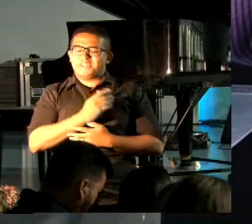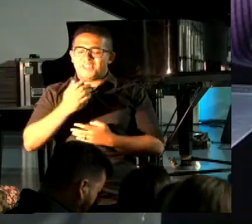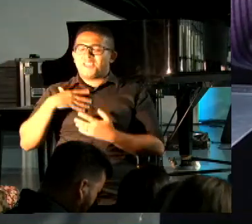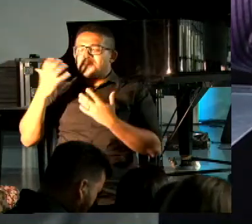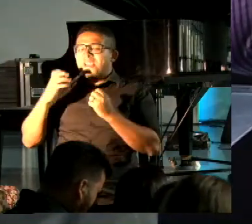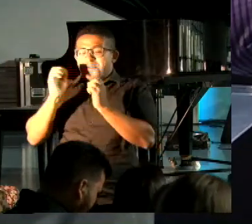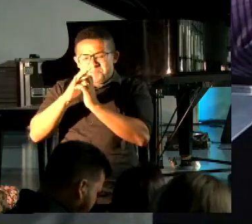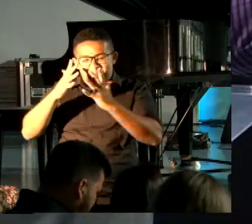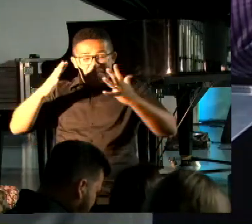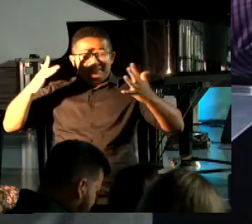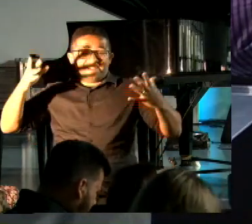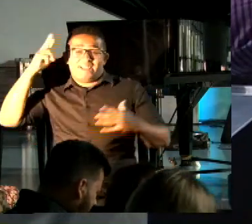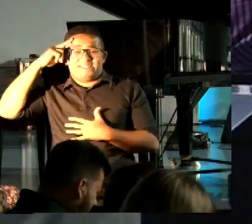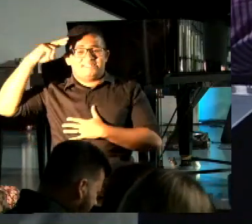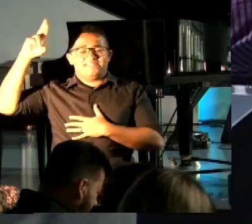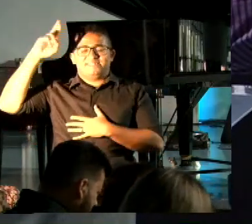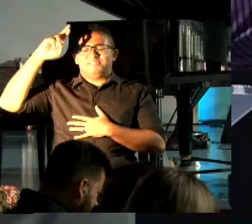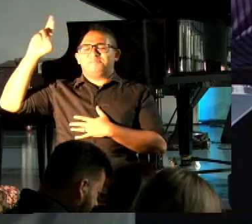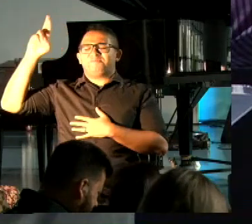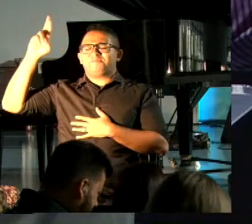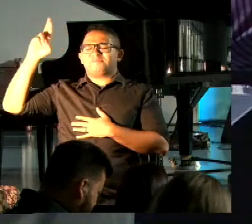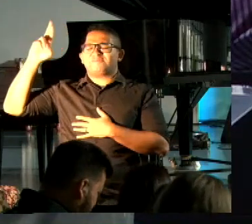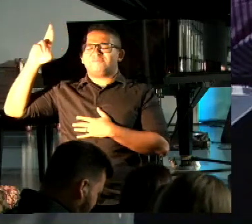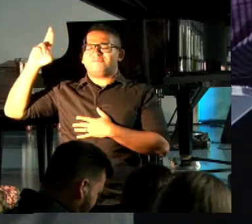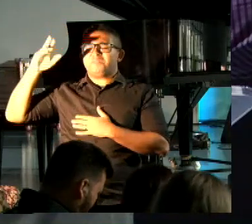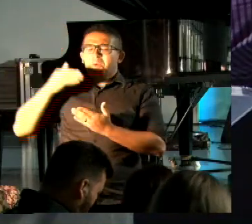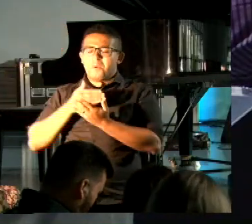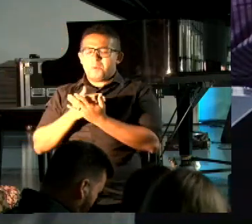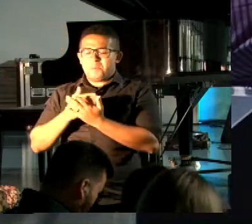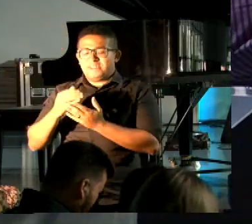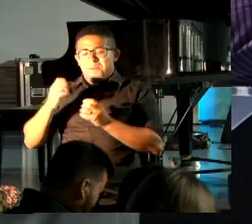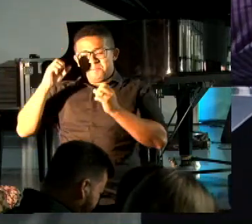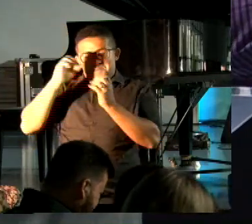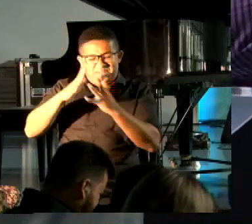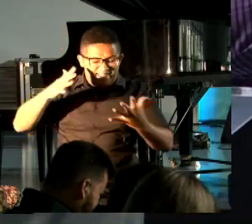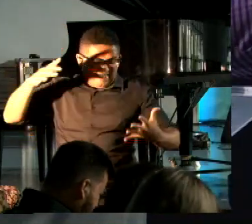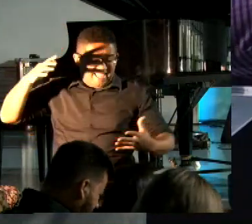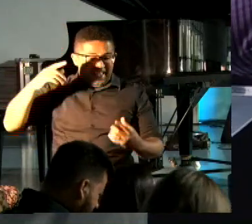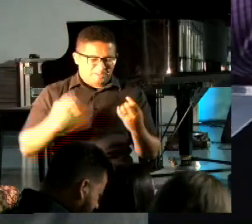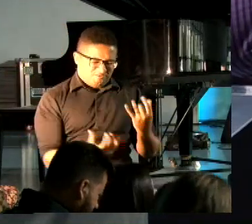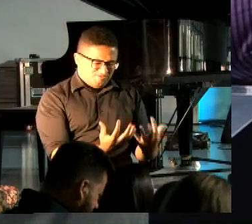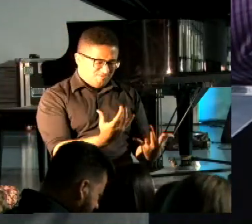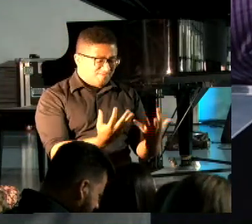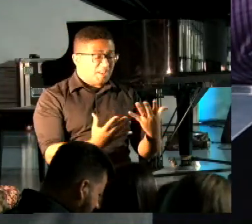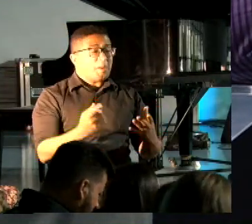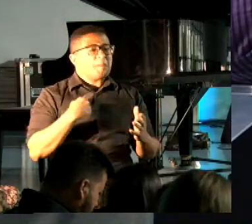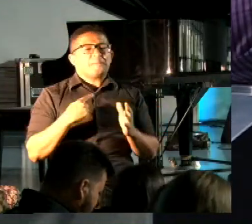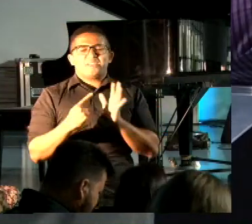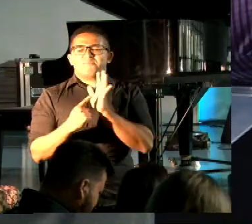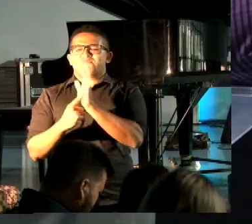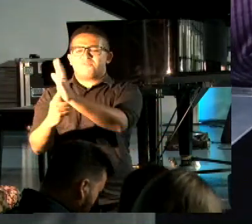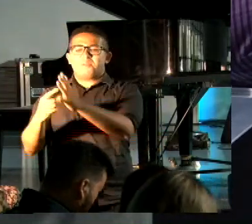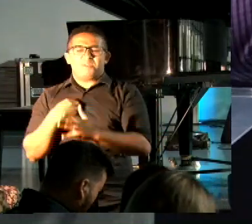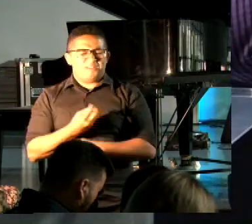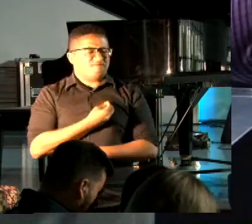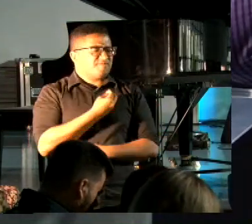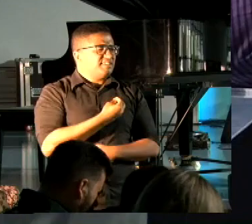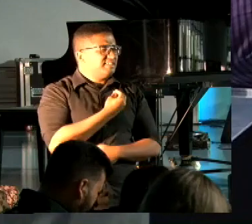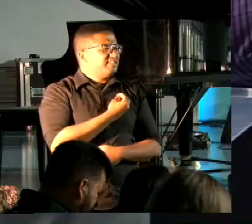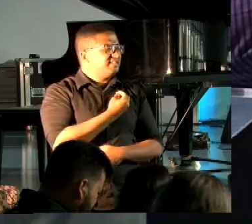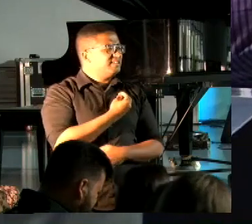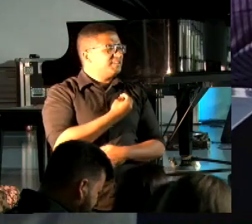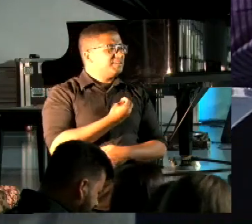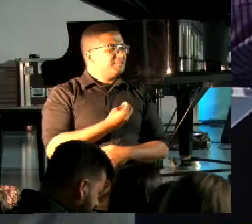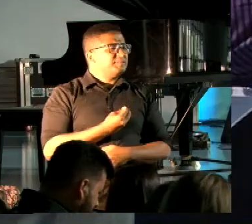quero brilhar, Senhor, iluminar as trevas com o meu testemunho, com a minha